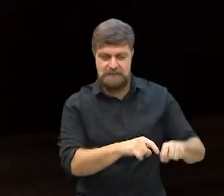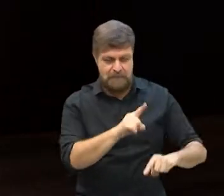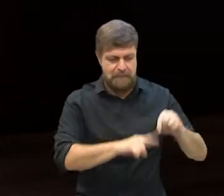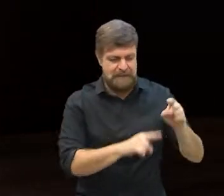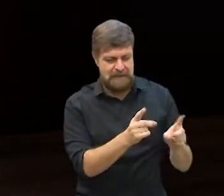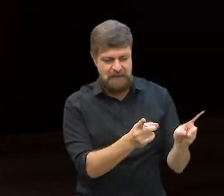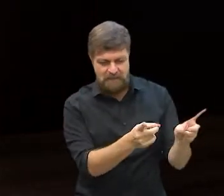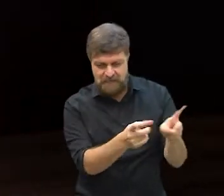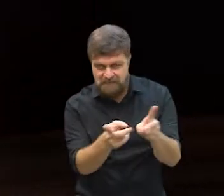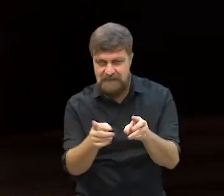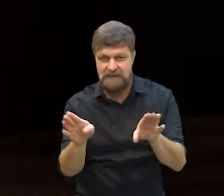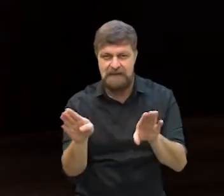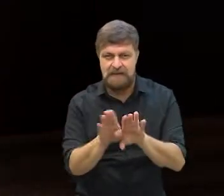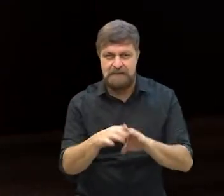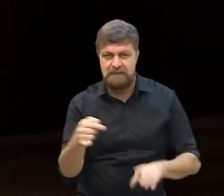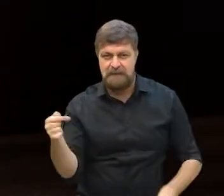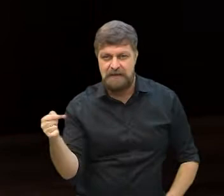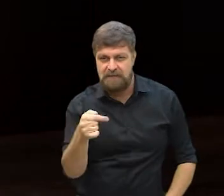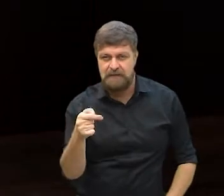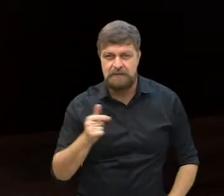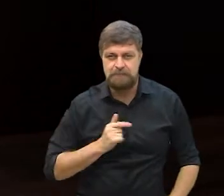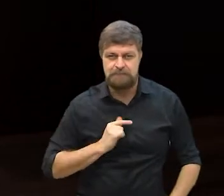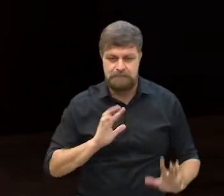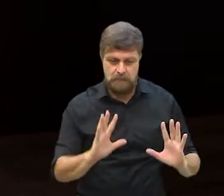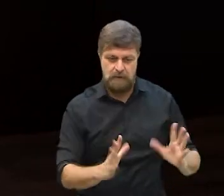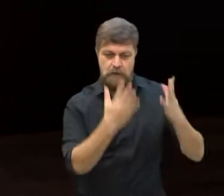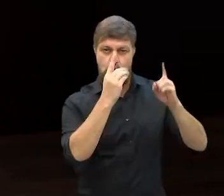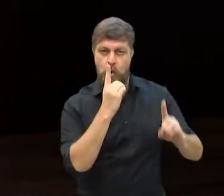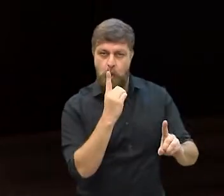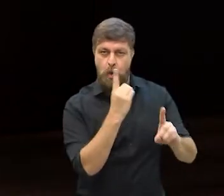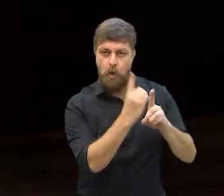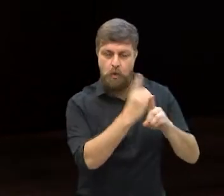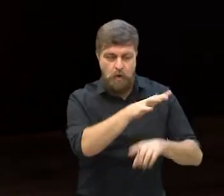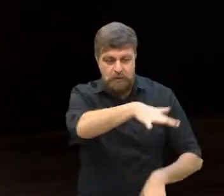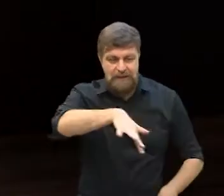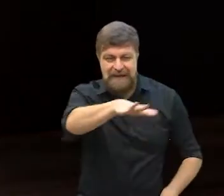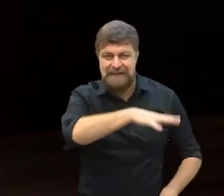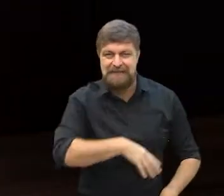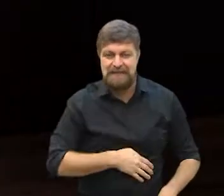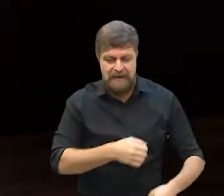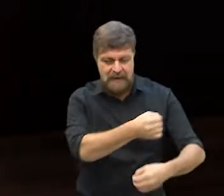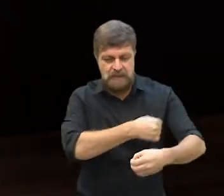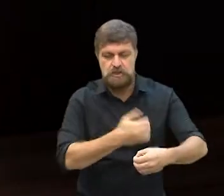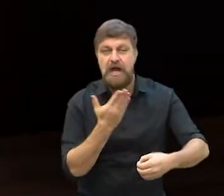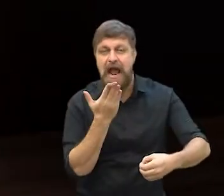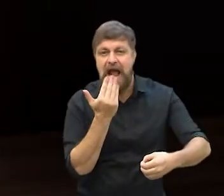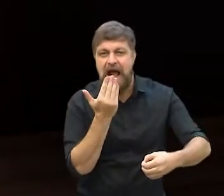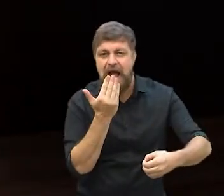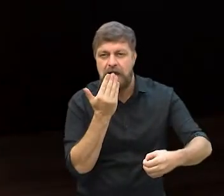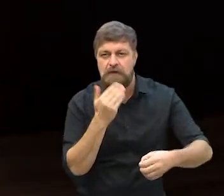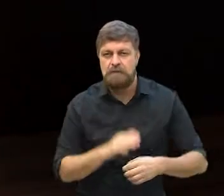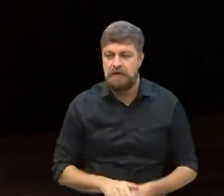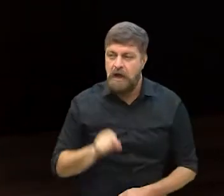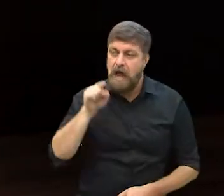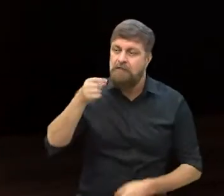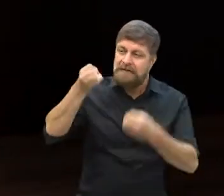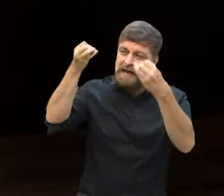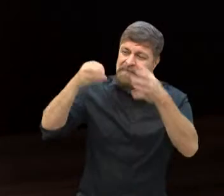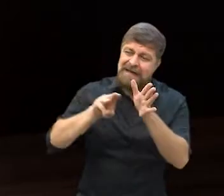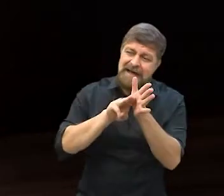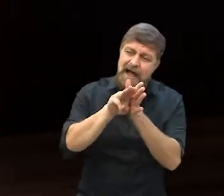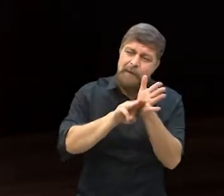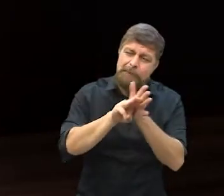agronegócios, geralmente em eventos também relacionados à gastronomia. Eu queria que você falasse desse